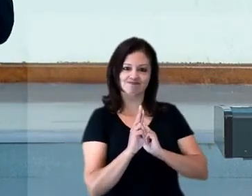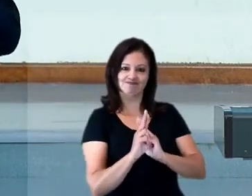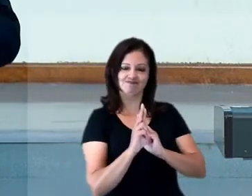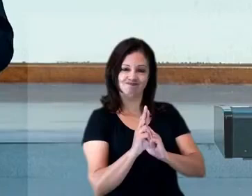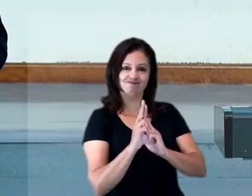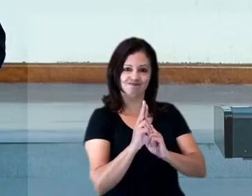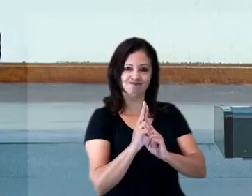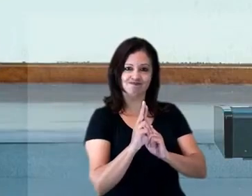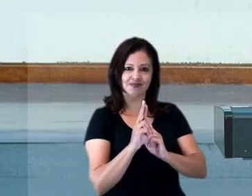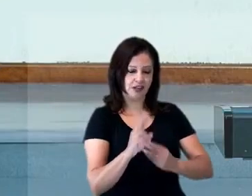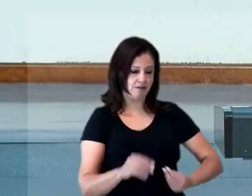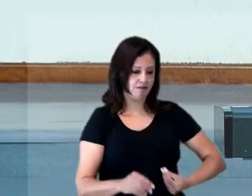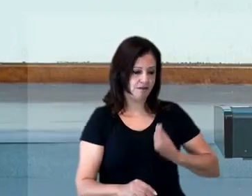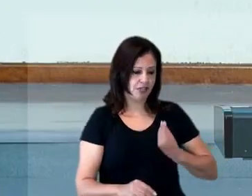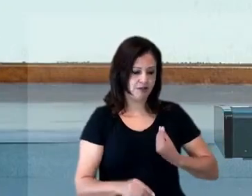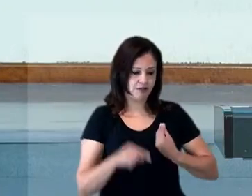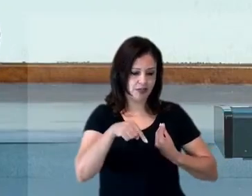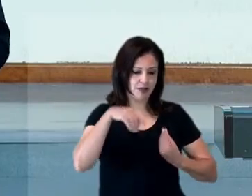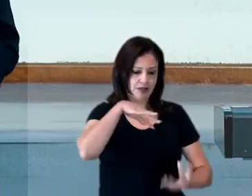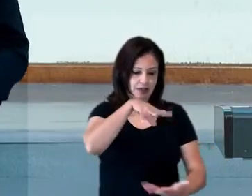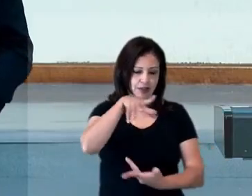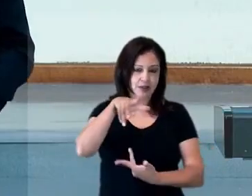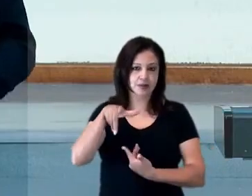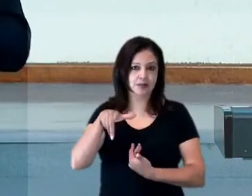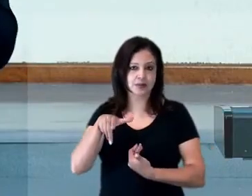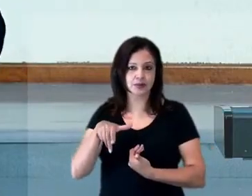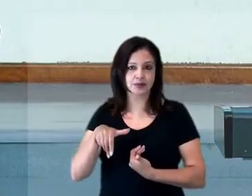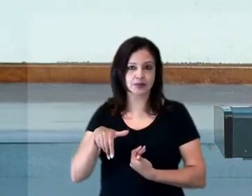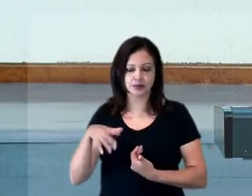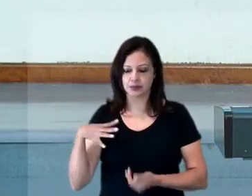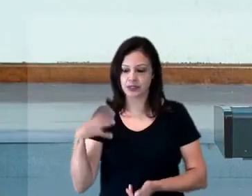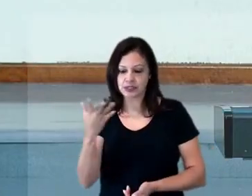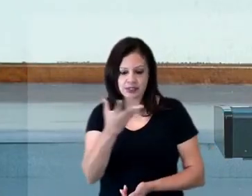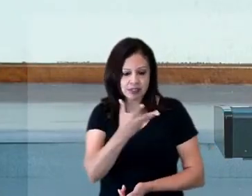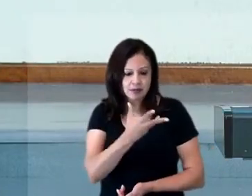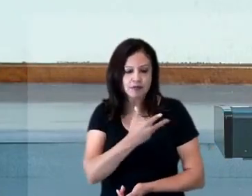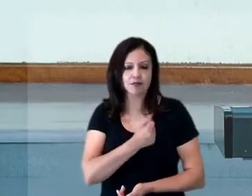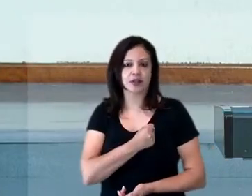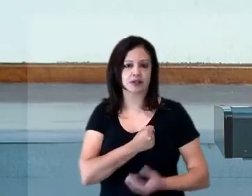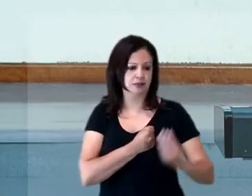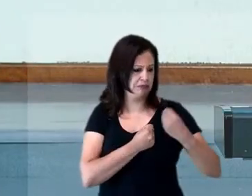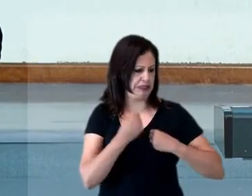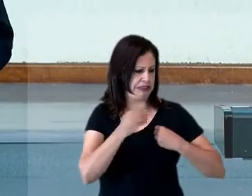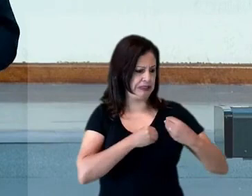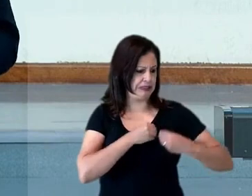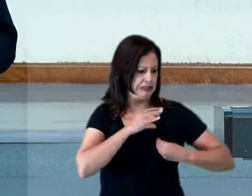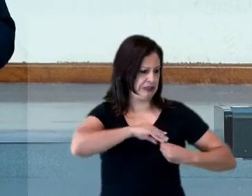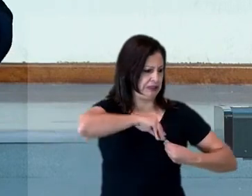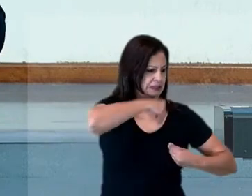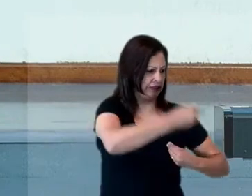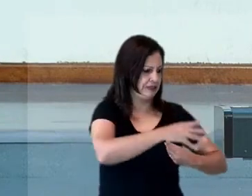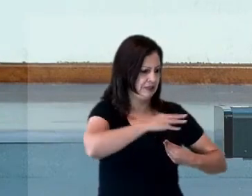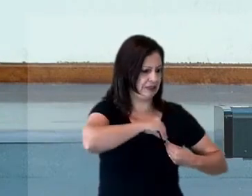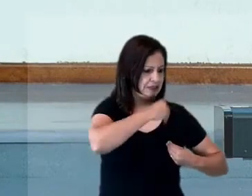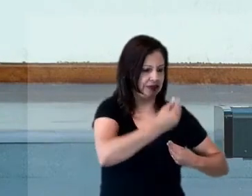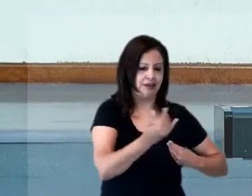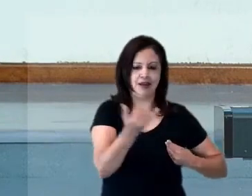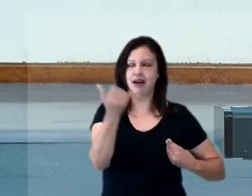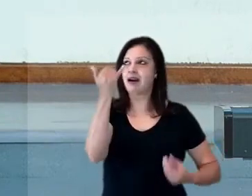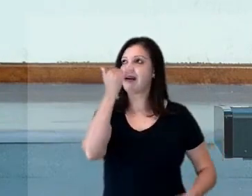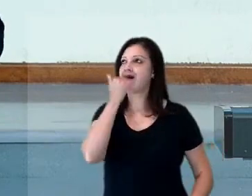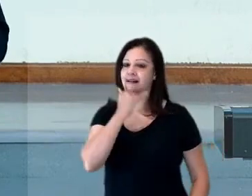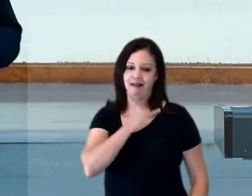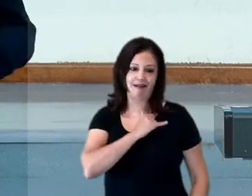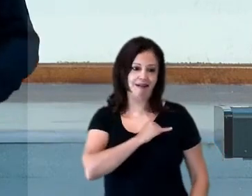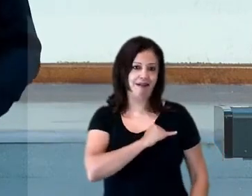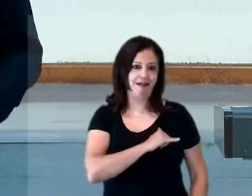nos resgatar, para nos libertar do pecado, da escuridão, para trazermos de volta a sua presença,